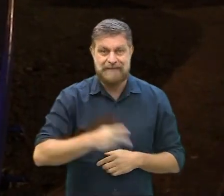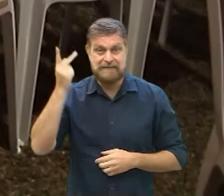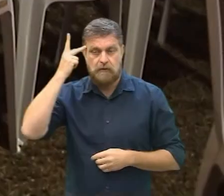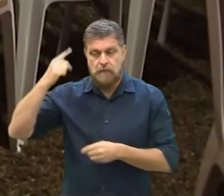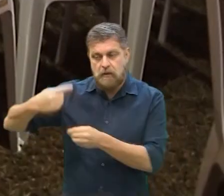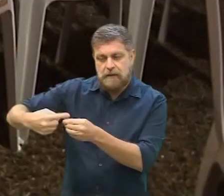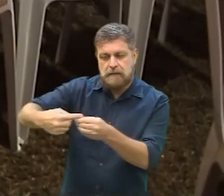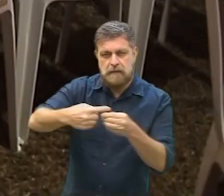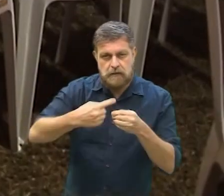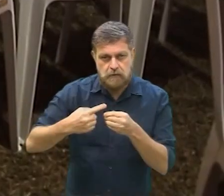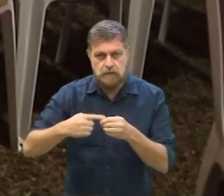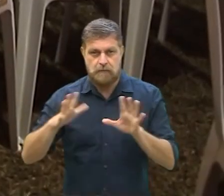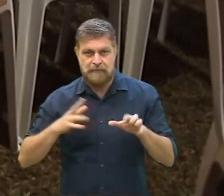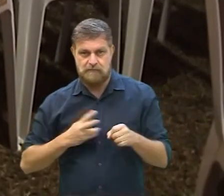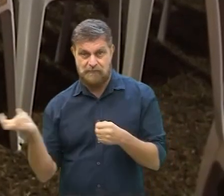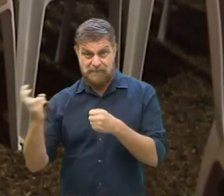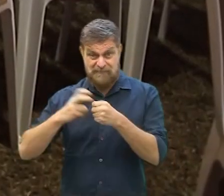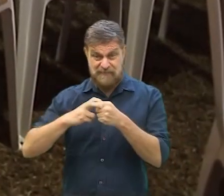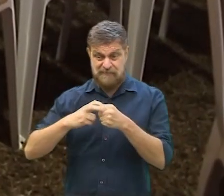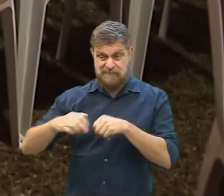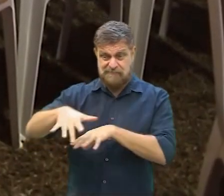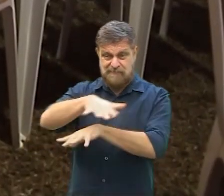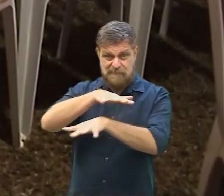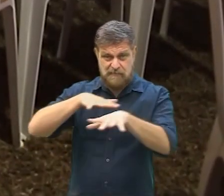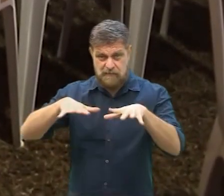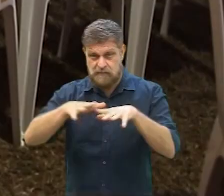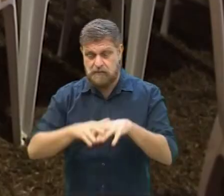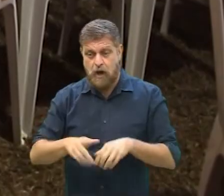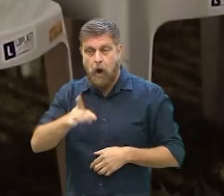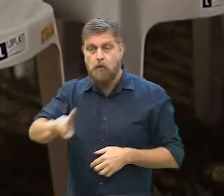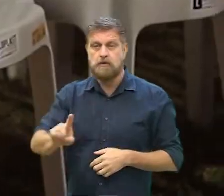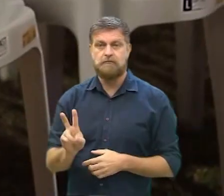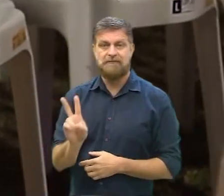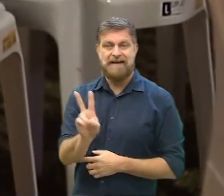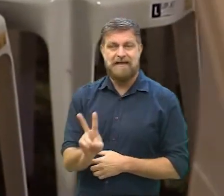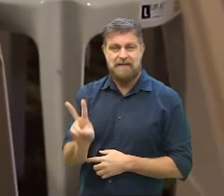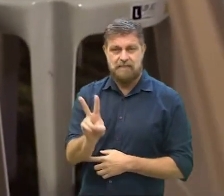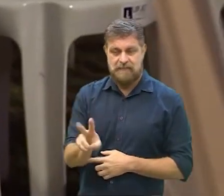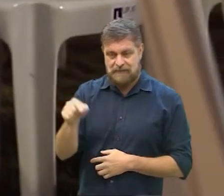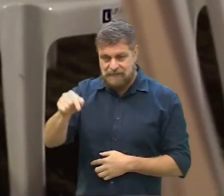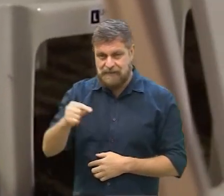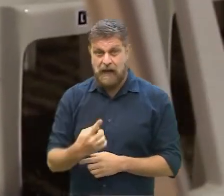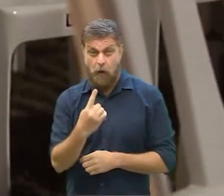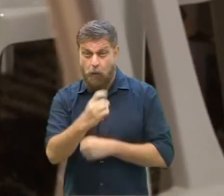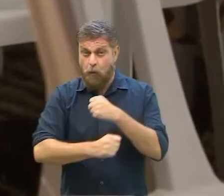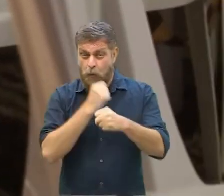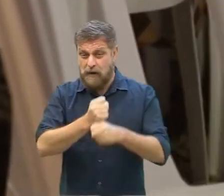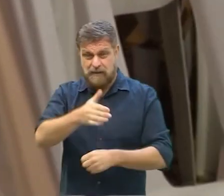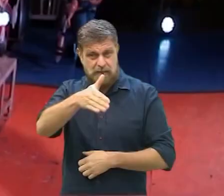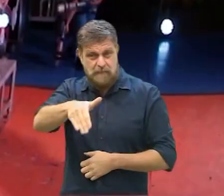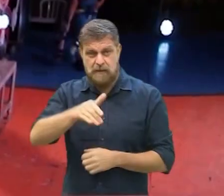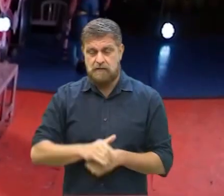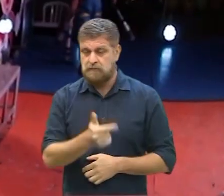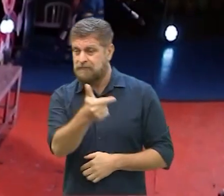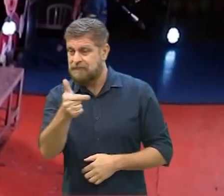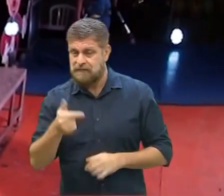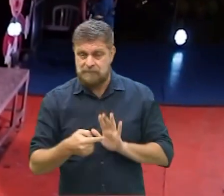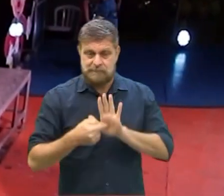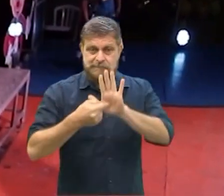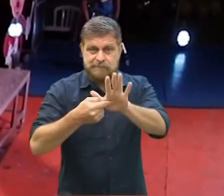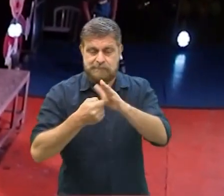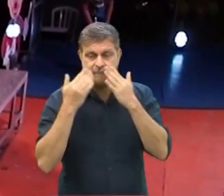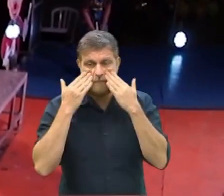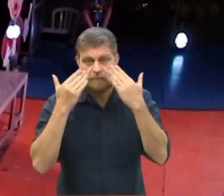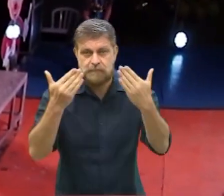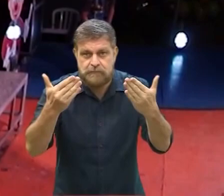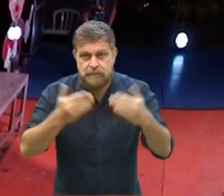mas com a circulação do vírus, a última parada foi em Valinhos e já dura mais de 1 ano e meio. Sem ter como se apresentar,